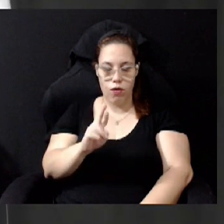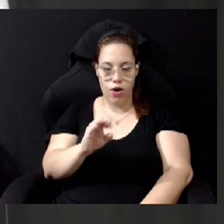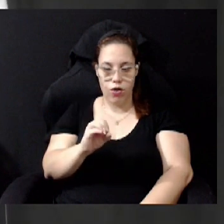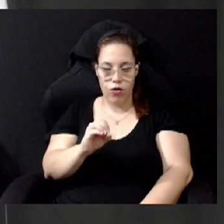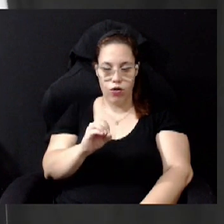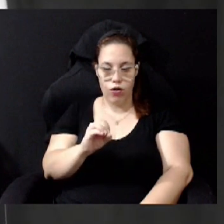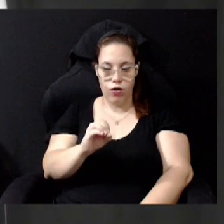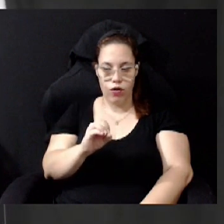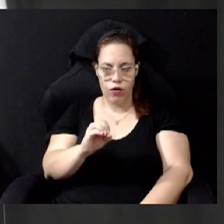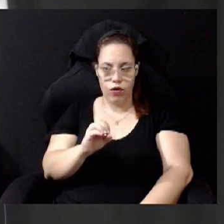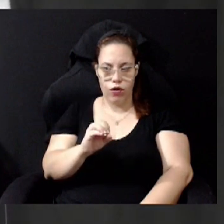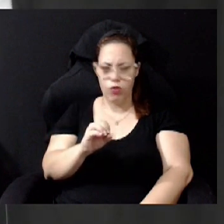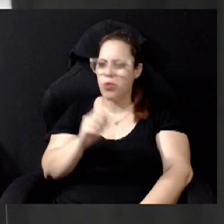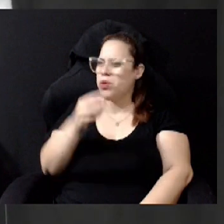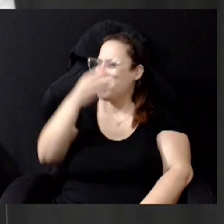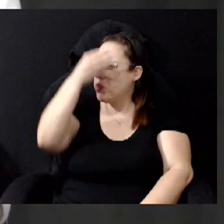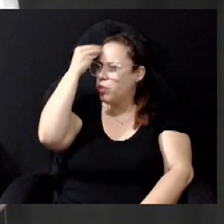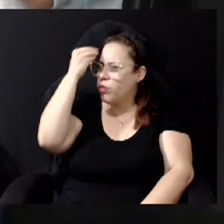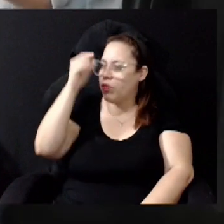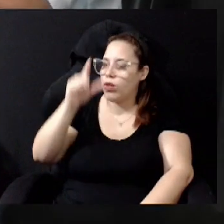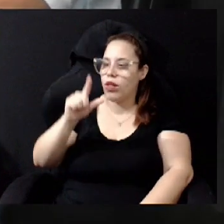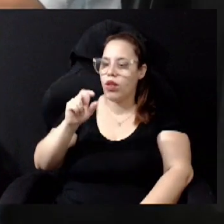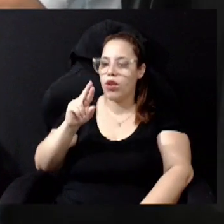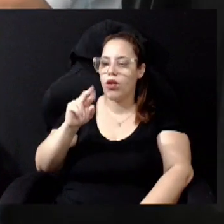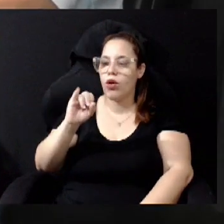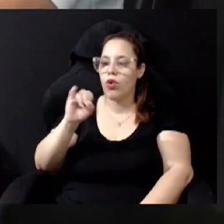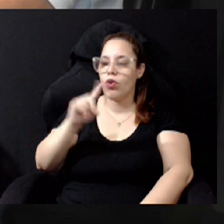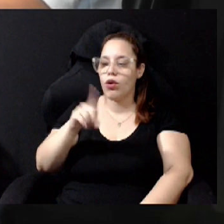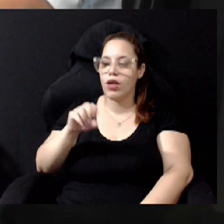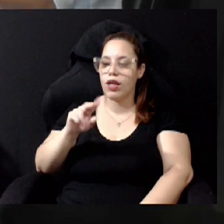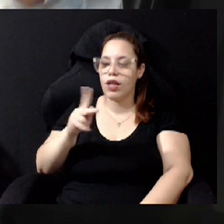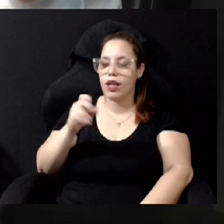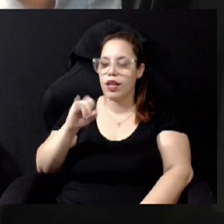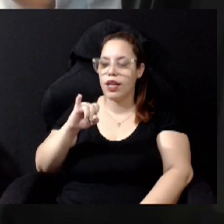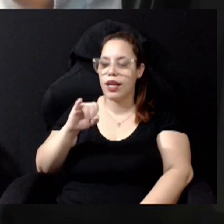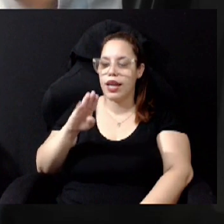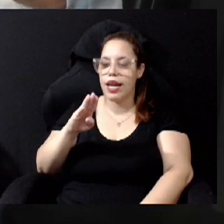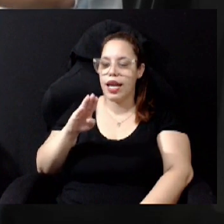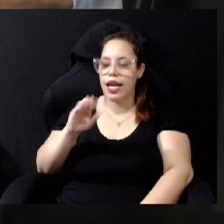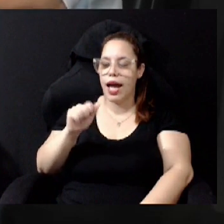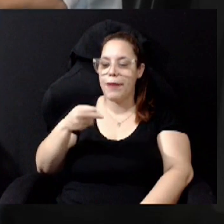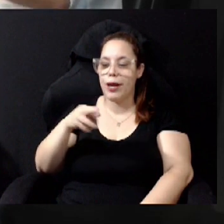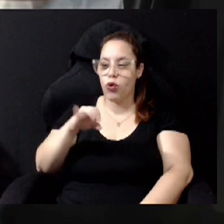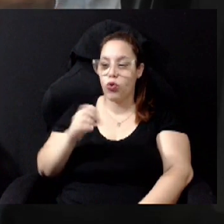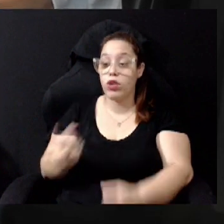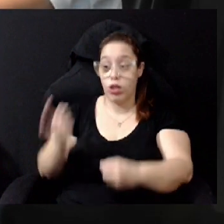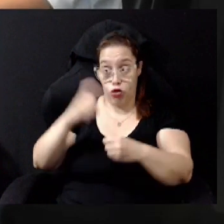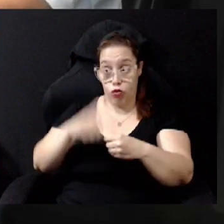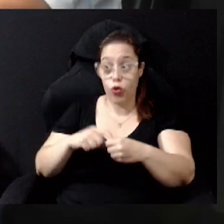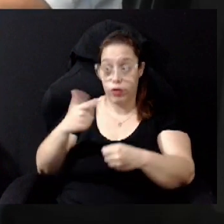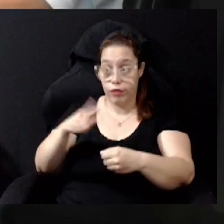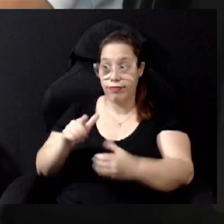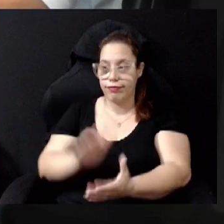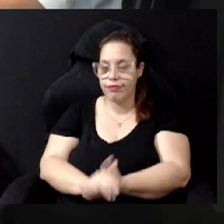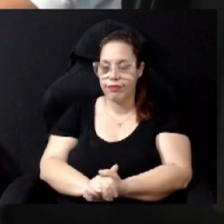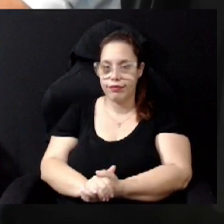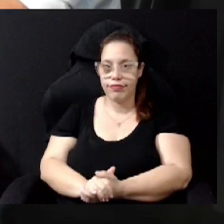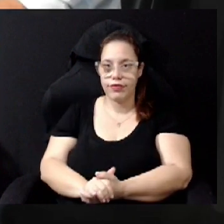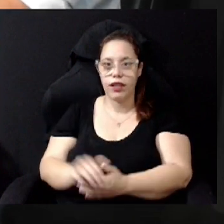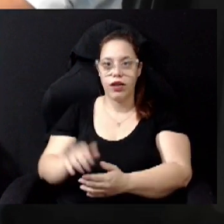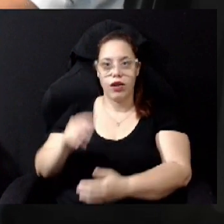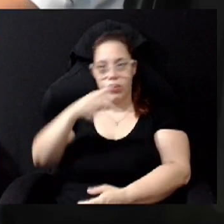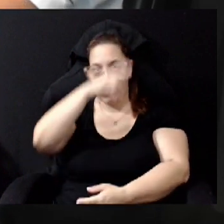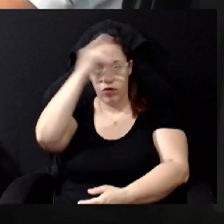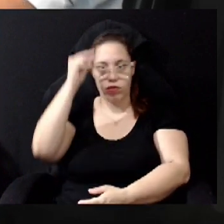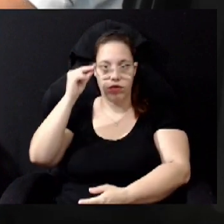Tá esquecendo A alguém. Luiz Iabico, eu falei o Luiz Iabico, Iabico. que tá de volta. Luiz Iabico, que ele está de volta, e o nosso prefeito, e vamos